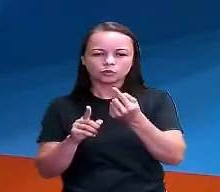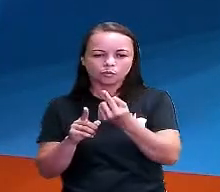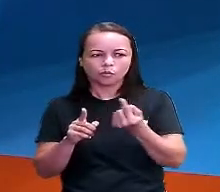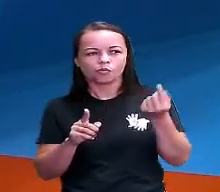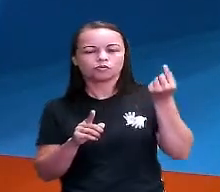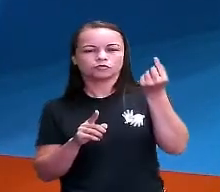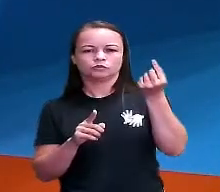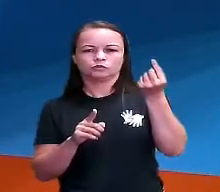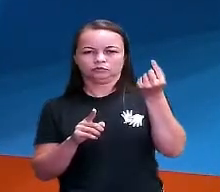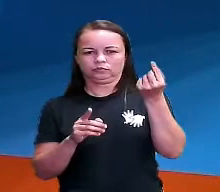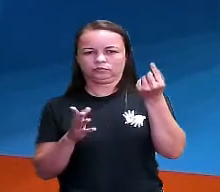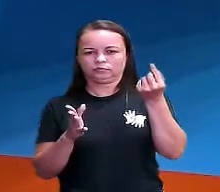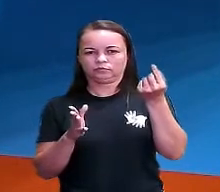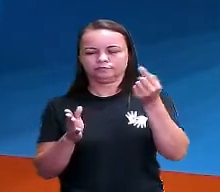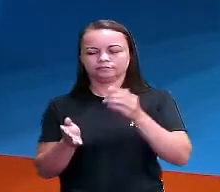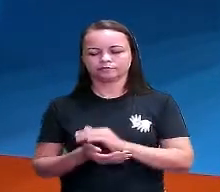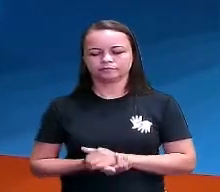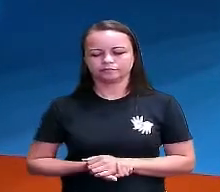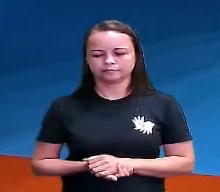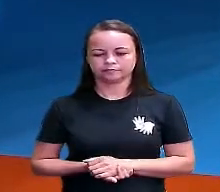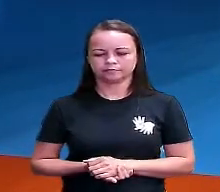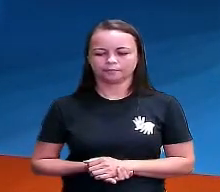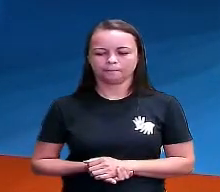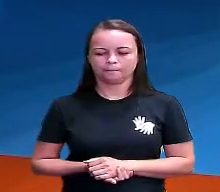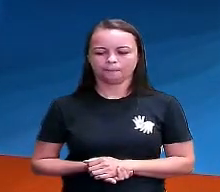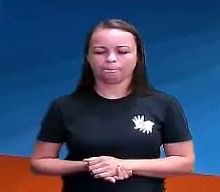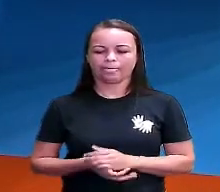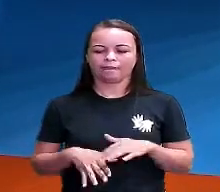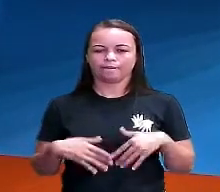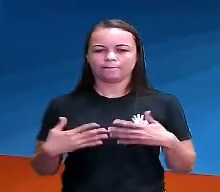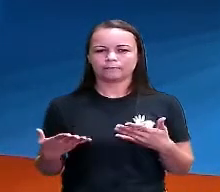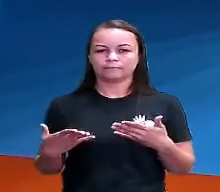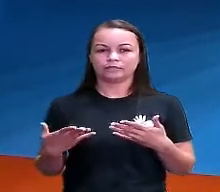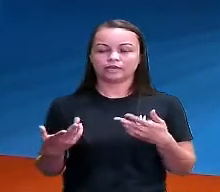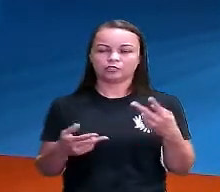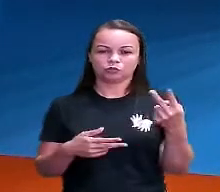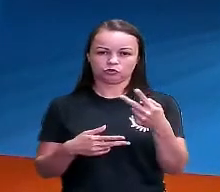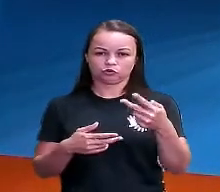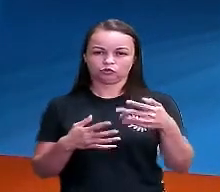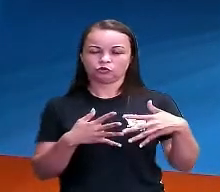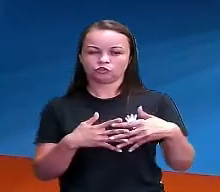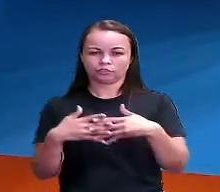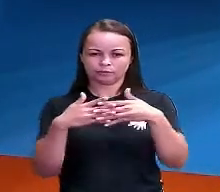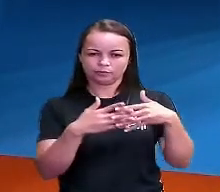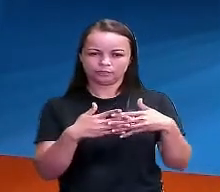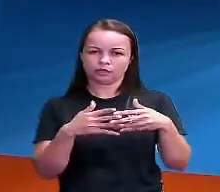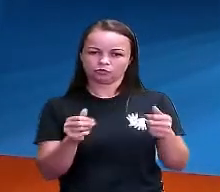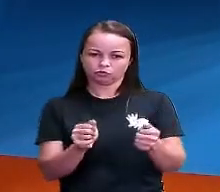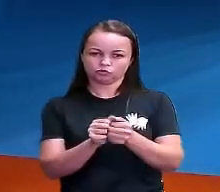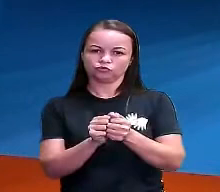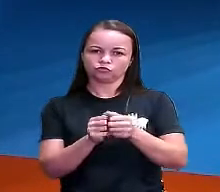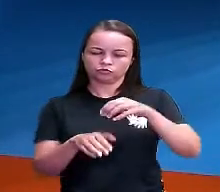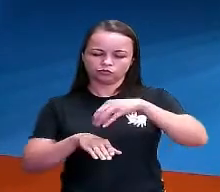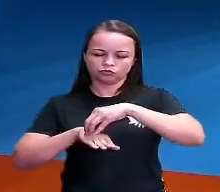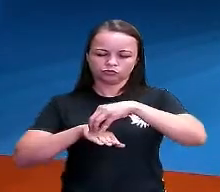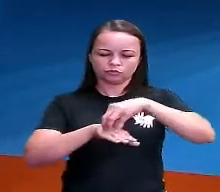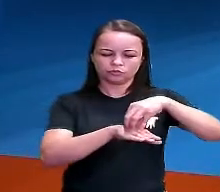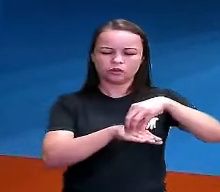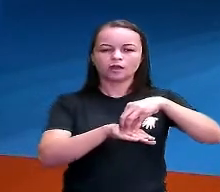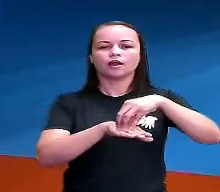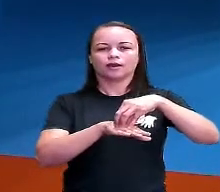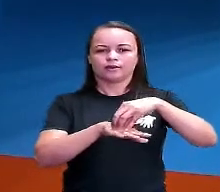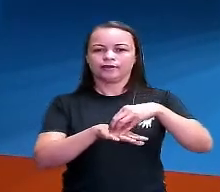casa vizinha, tá certo? E aí, os 2 caminhões transportam juntos por dia